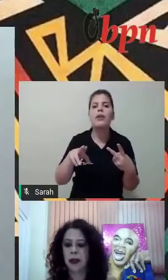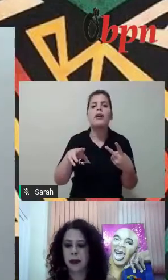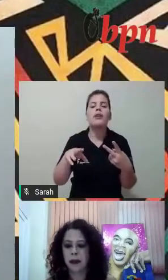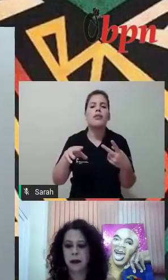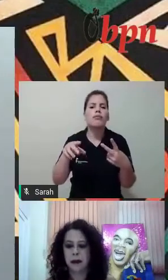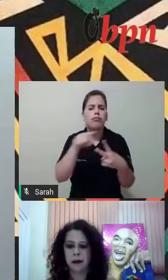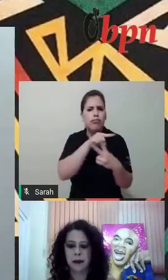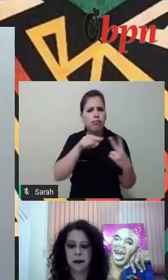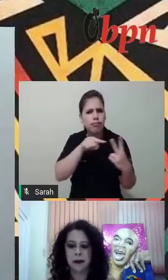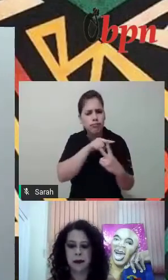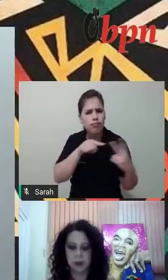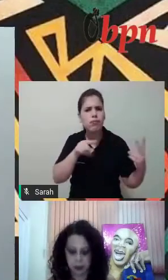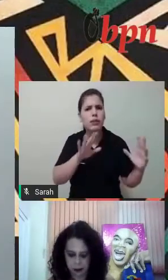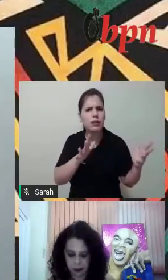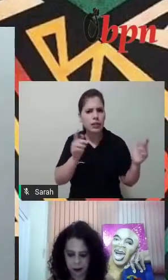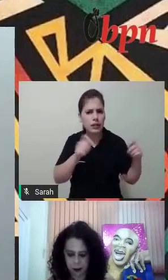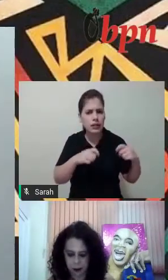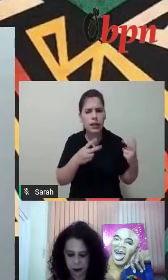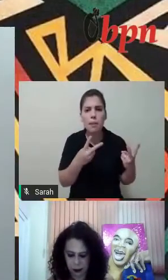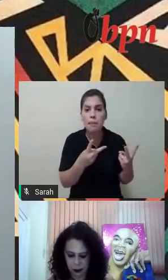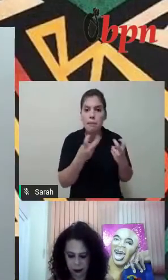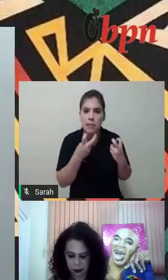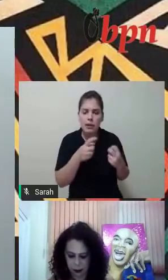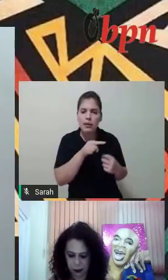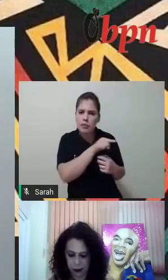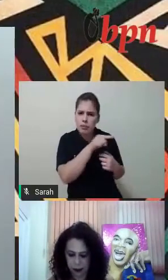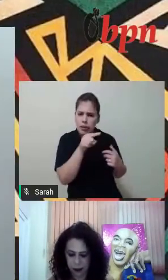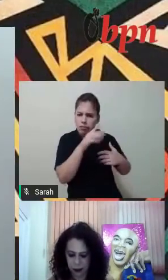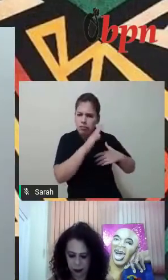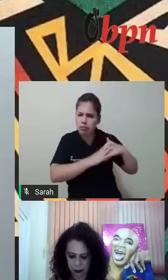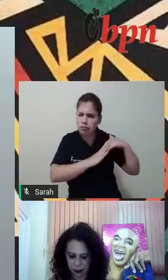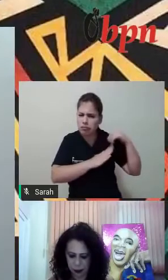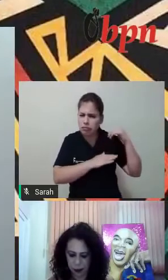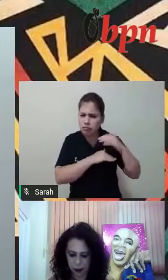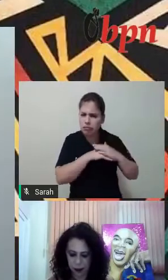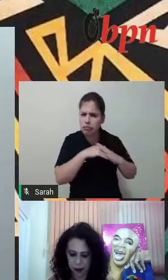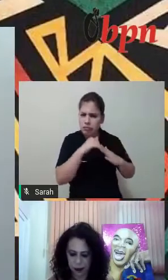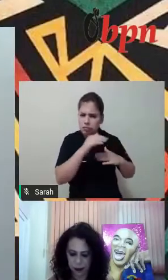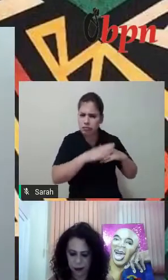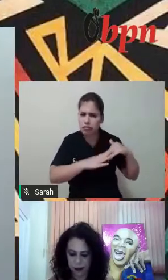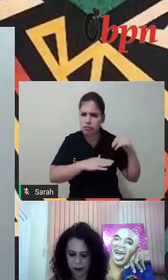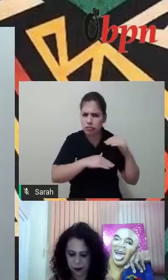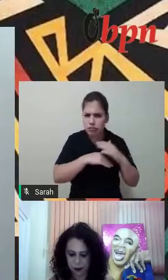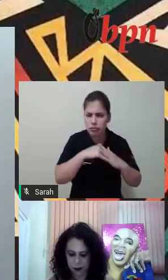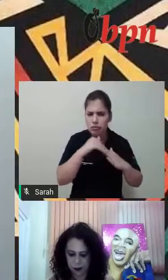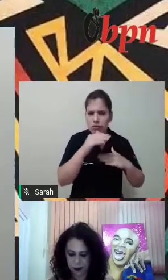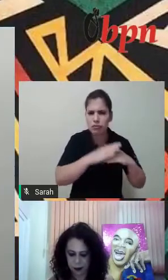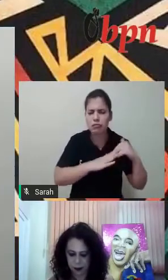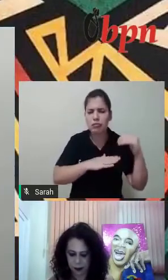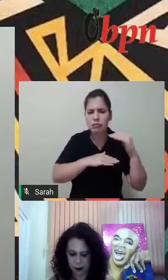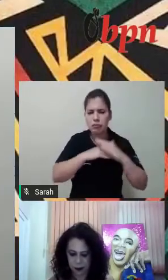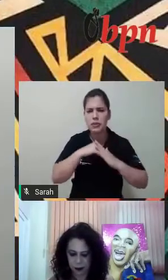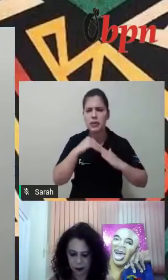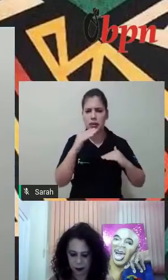a capacidade dessas mulheres, né, de aglomerarem tanto